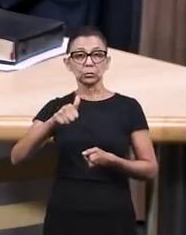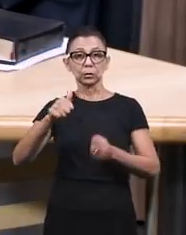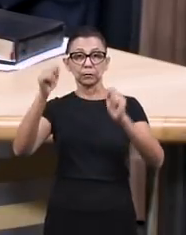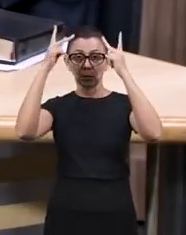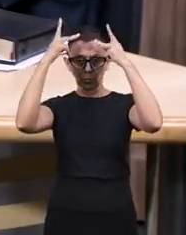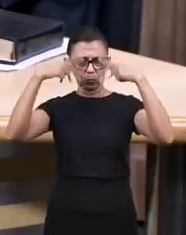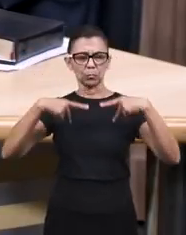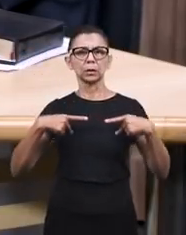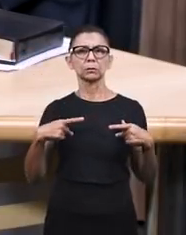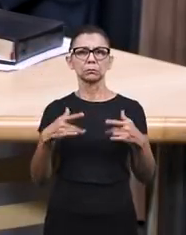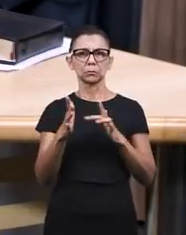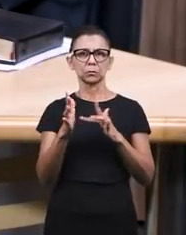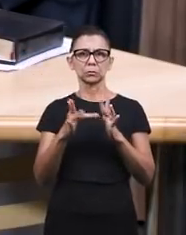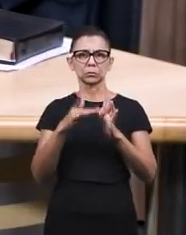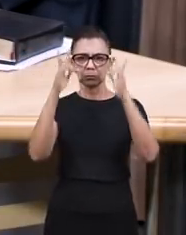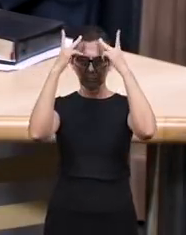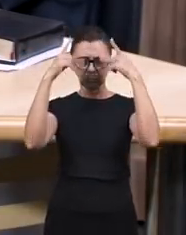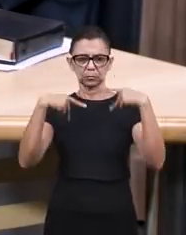Então é Jesus homem.